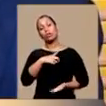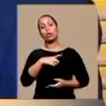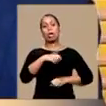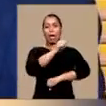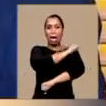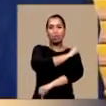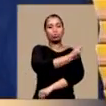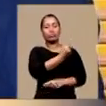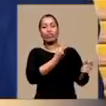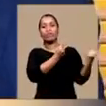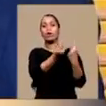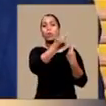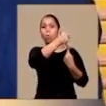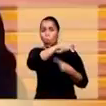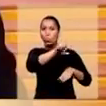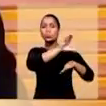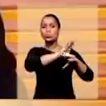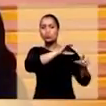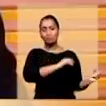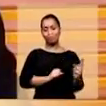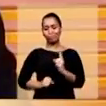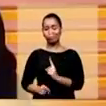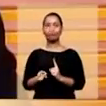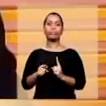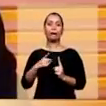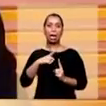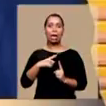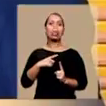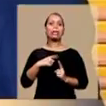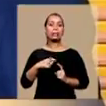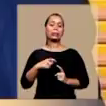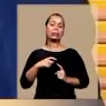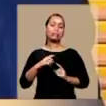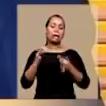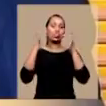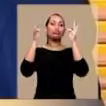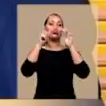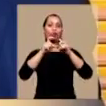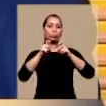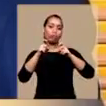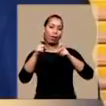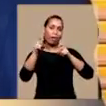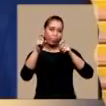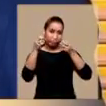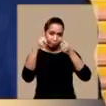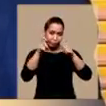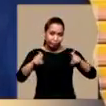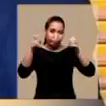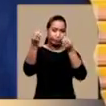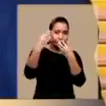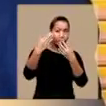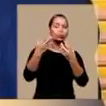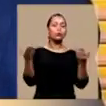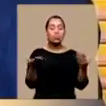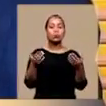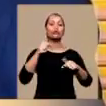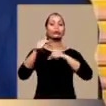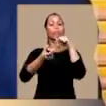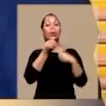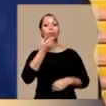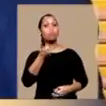relatos de alunos que vieram de outras áreas, entraram nos cursos da área de tecnologia da informação, por exemplo, e hoje estão aí muito